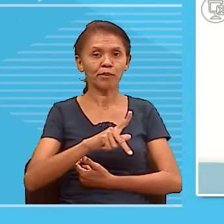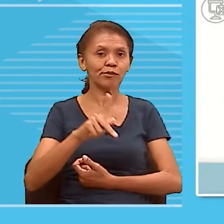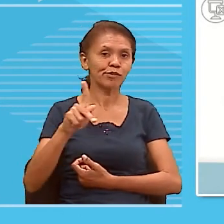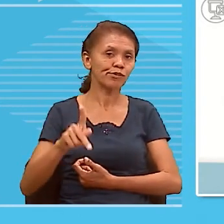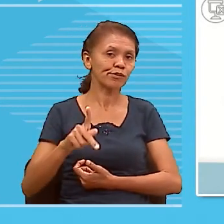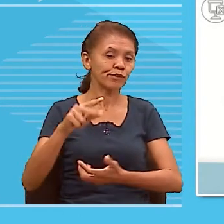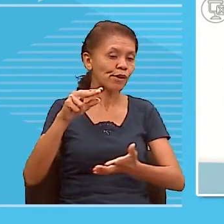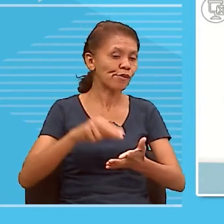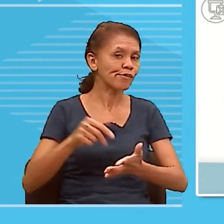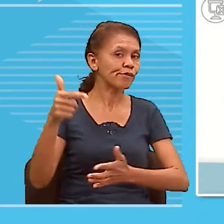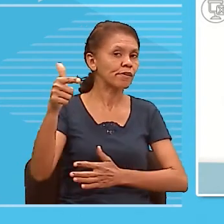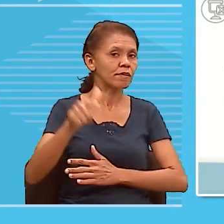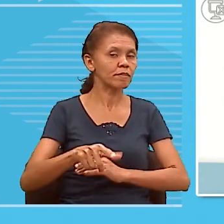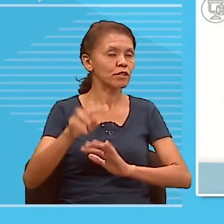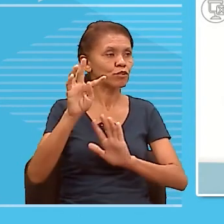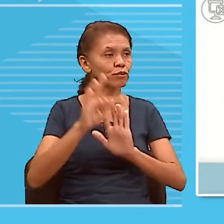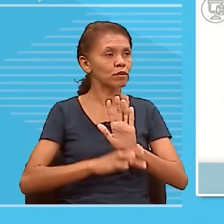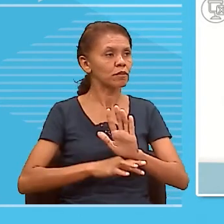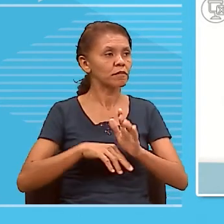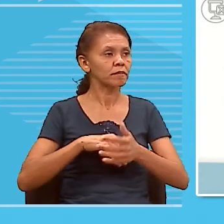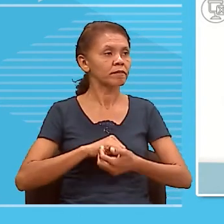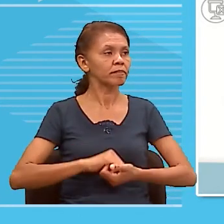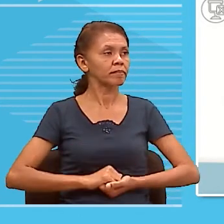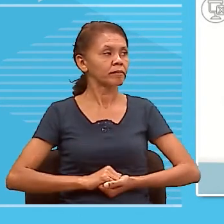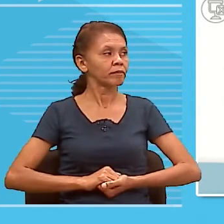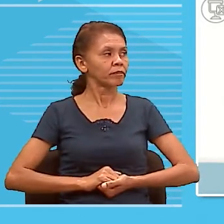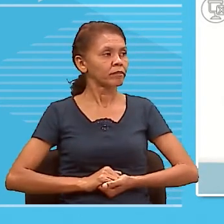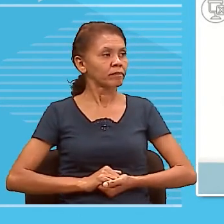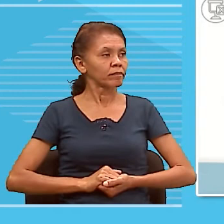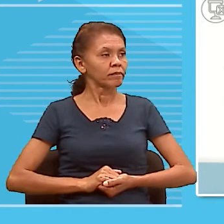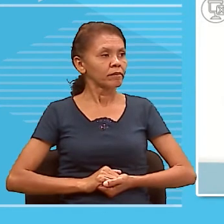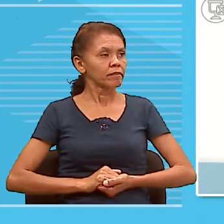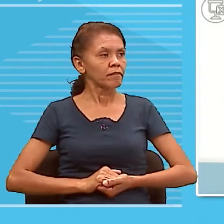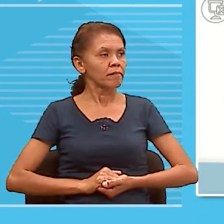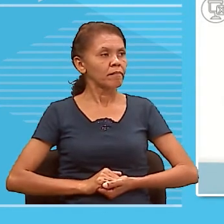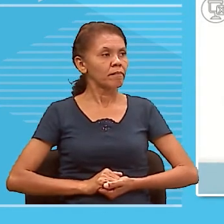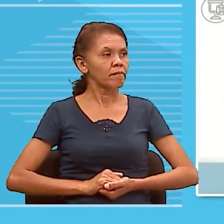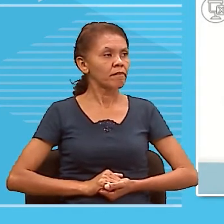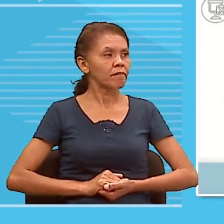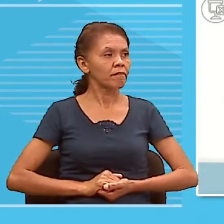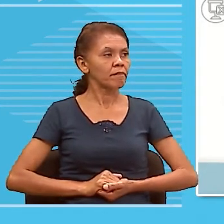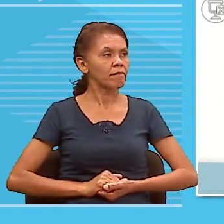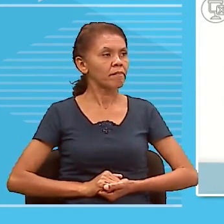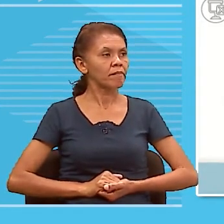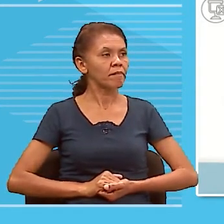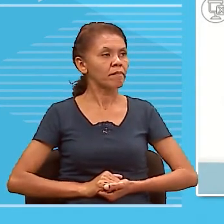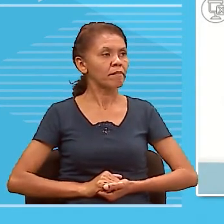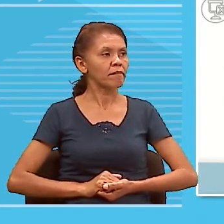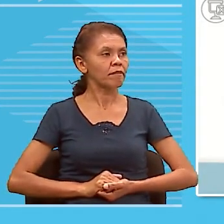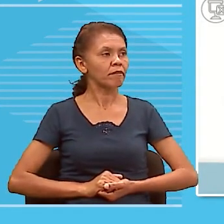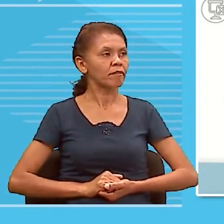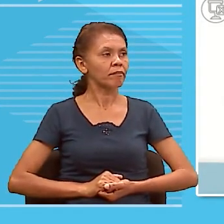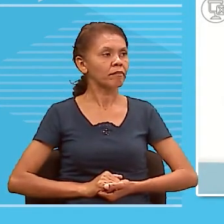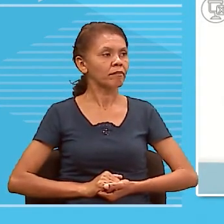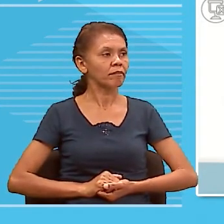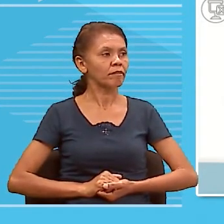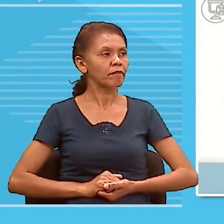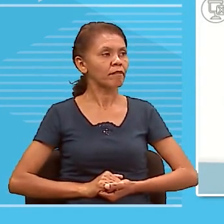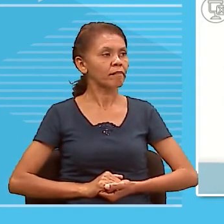a ser Brasil ficou em sexto lugar na classificação geral